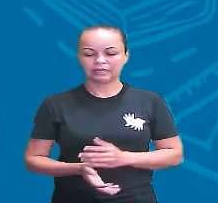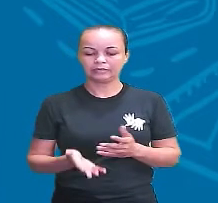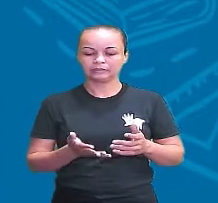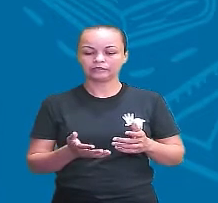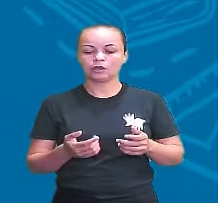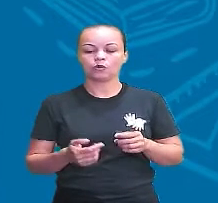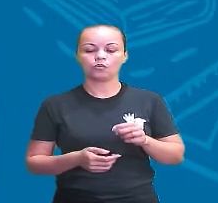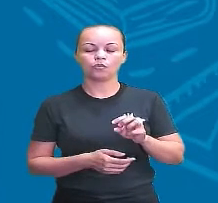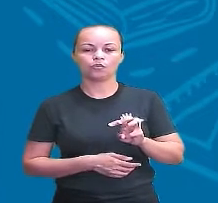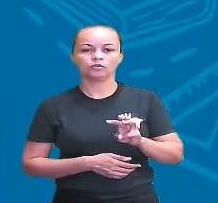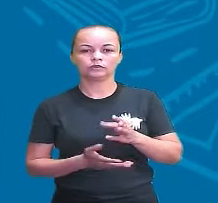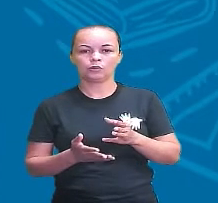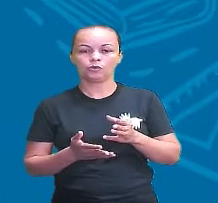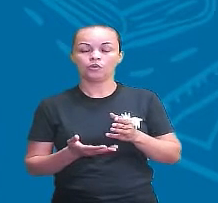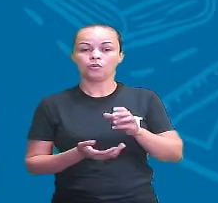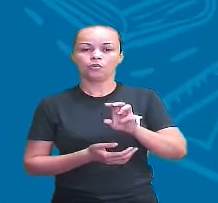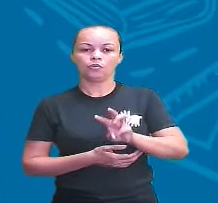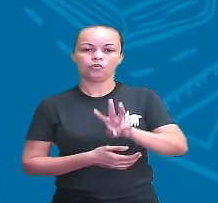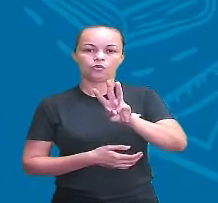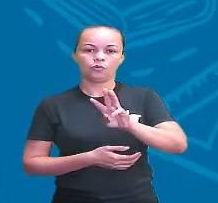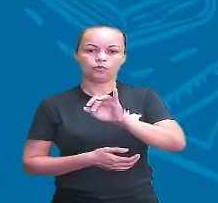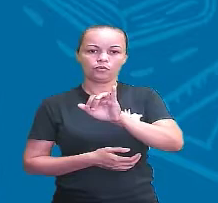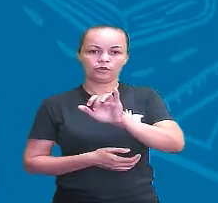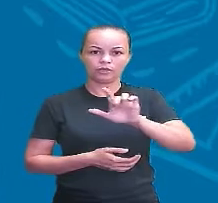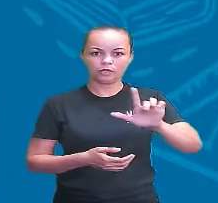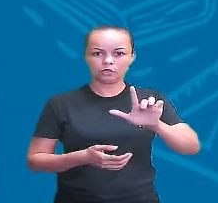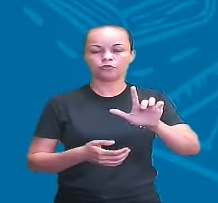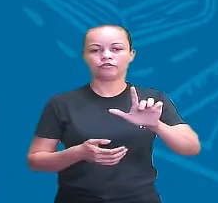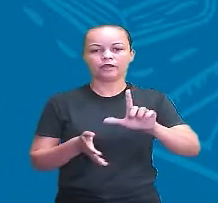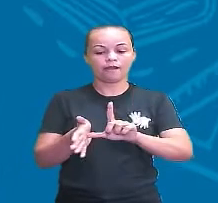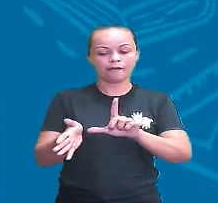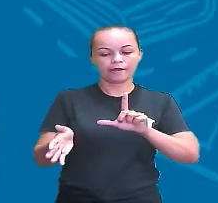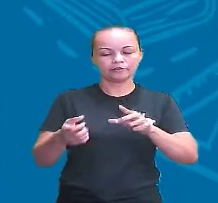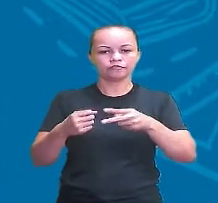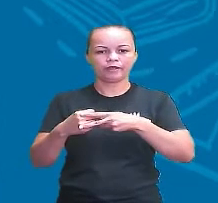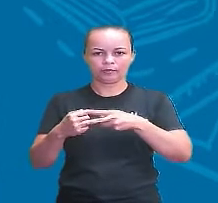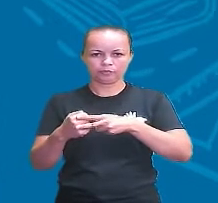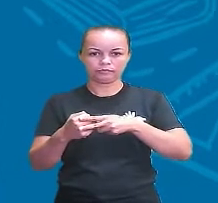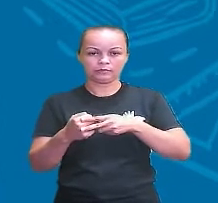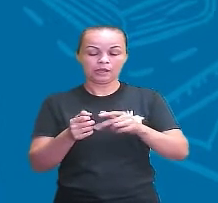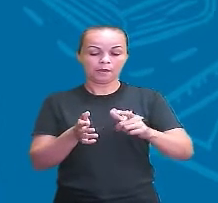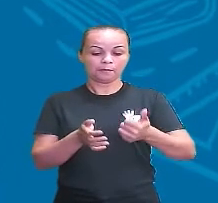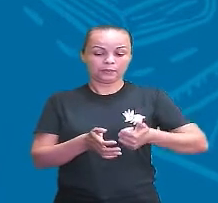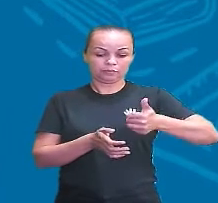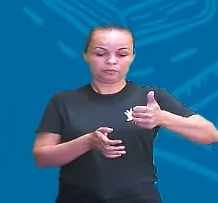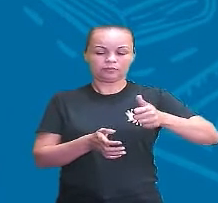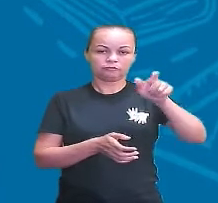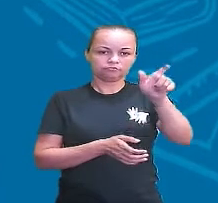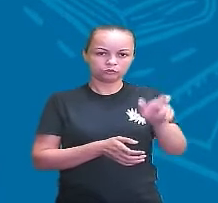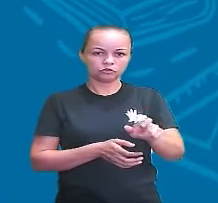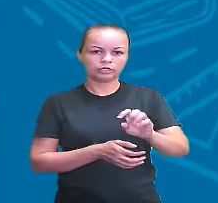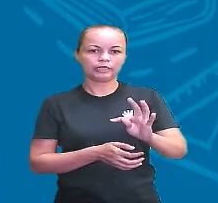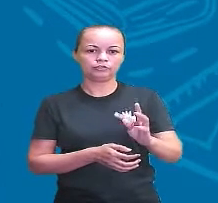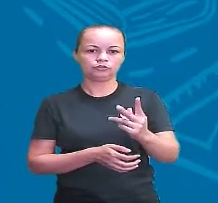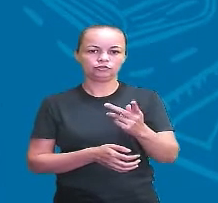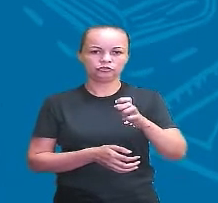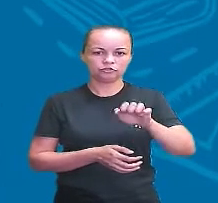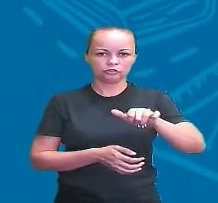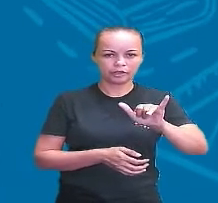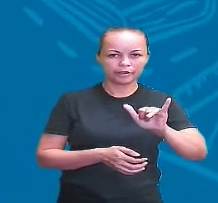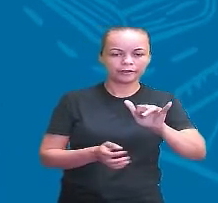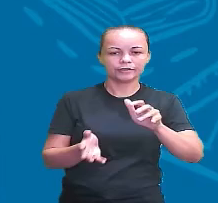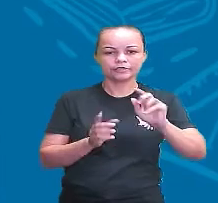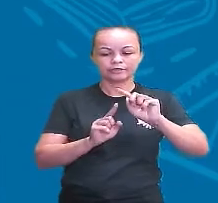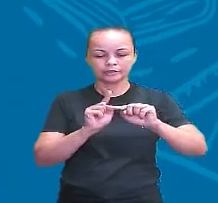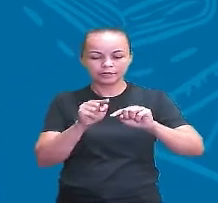início. Ou melhor, no início não, gente. Antes do verbo, tá? Primeiro vai ficar o sujeito. Então, o will ele vai ficar sempre antes do verbo.